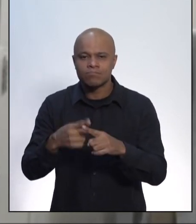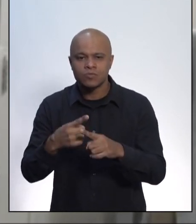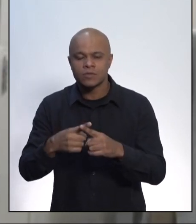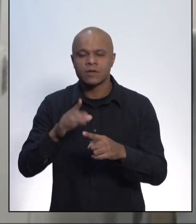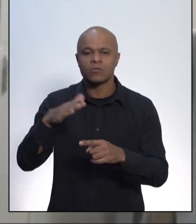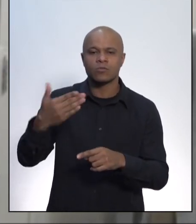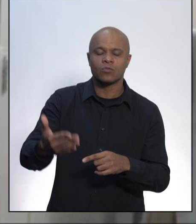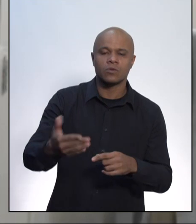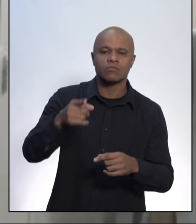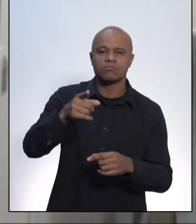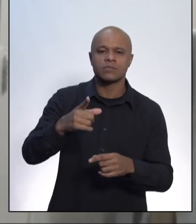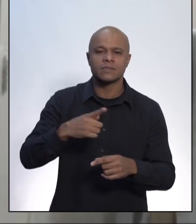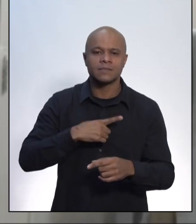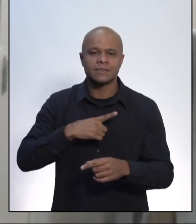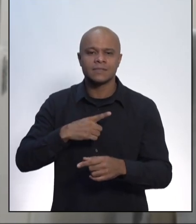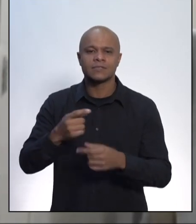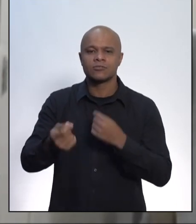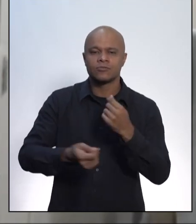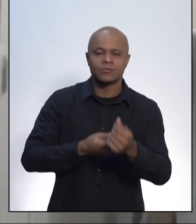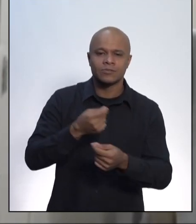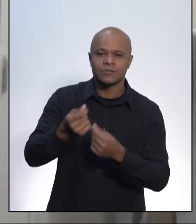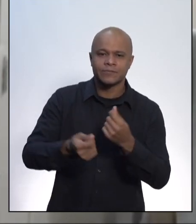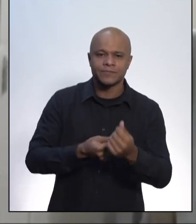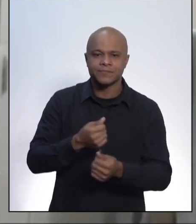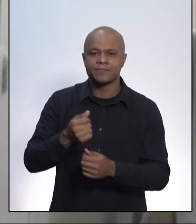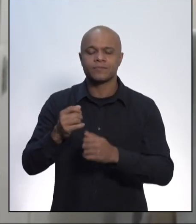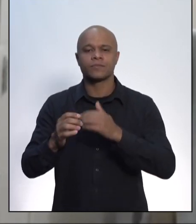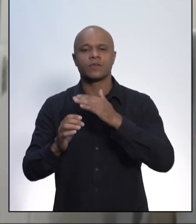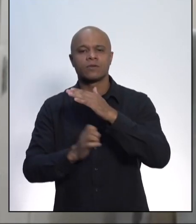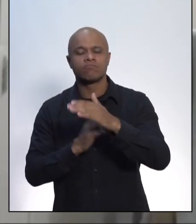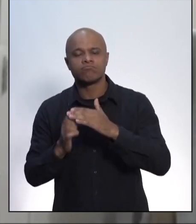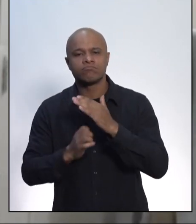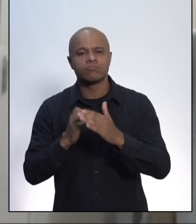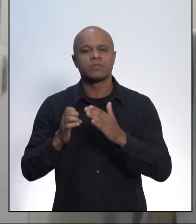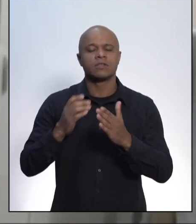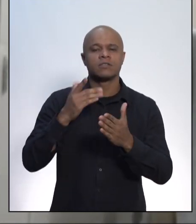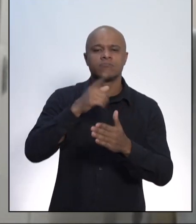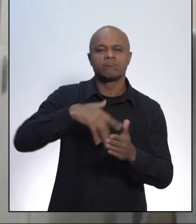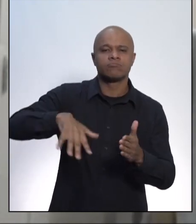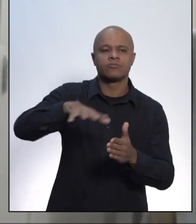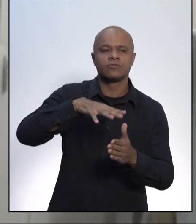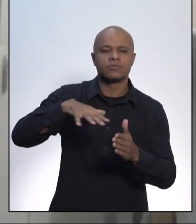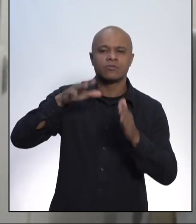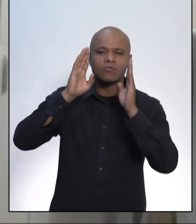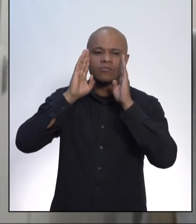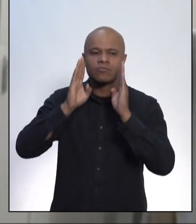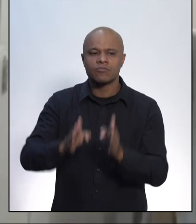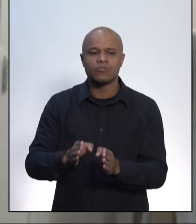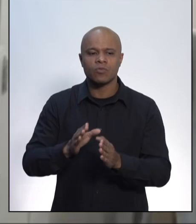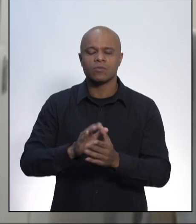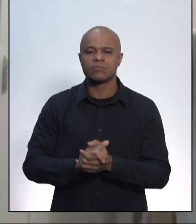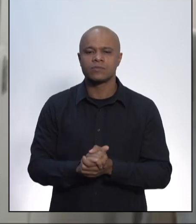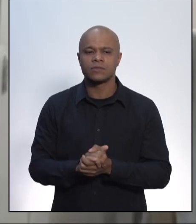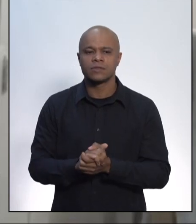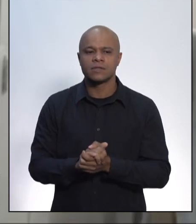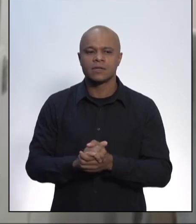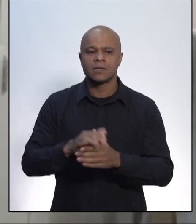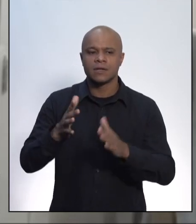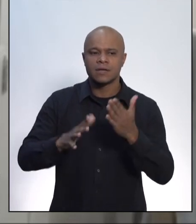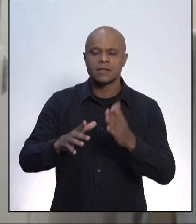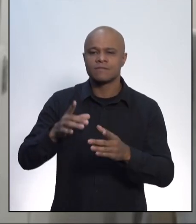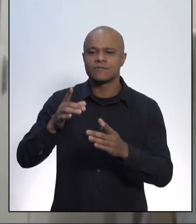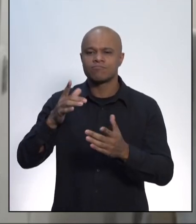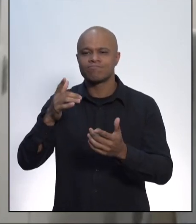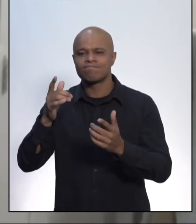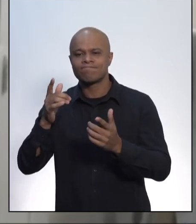tem um negócio, quando você tem um empreendimento e o seu foco, você tem um